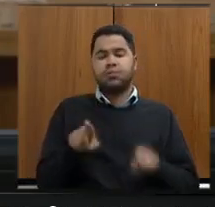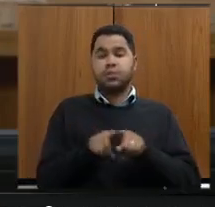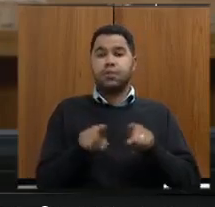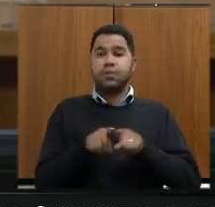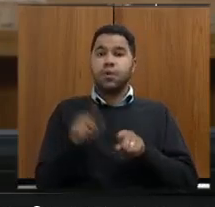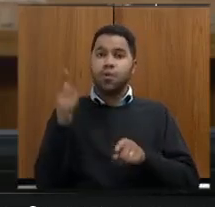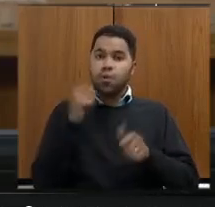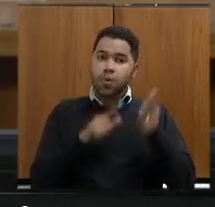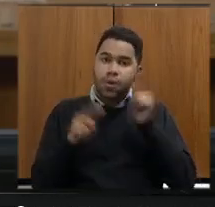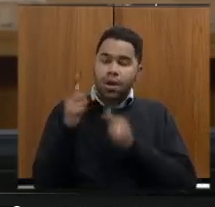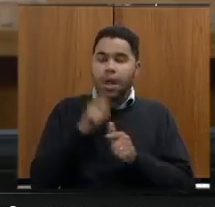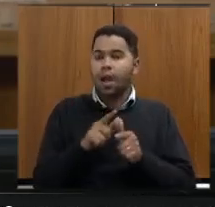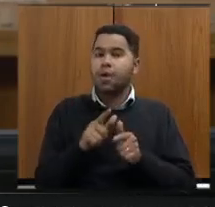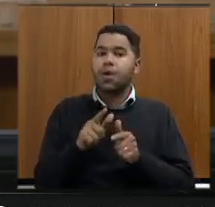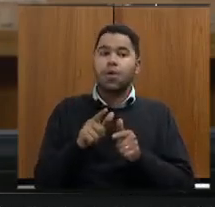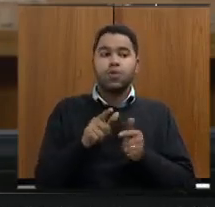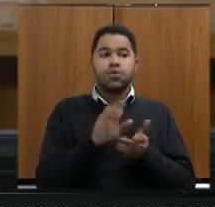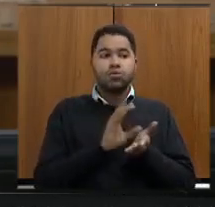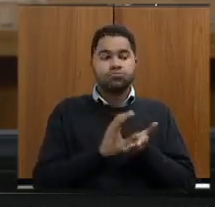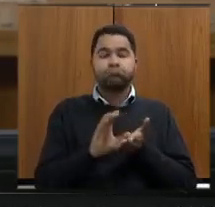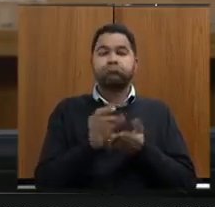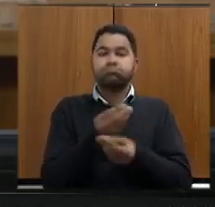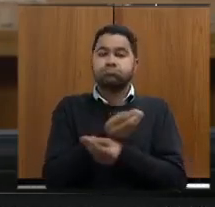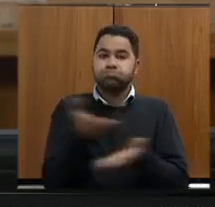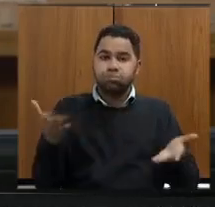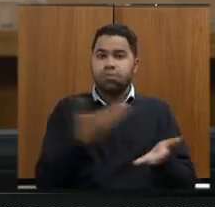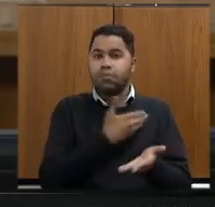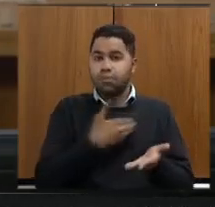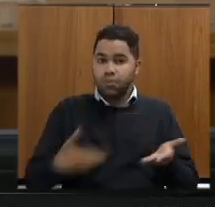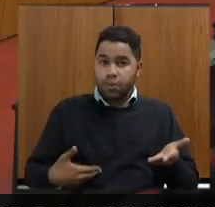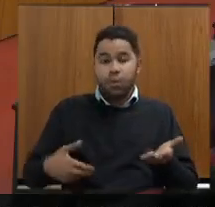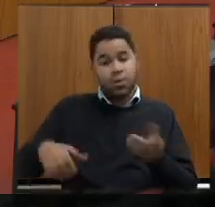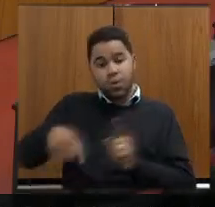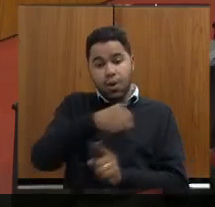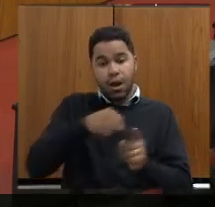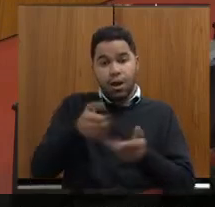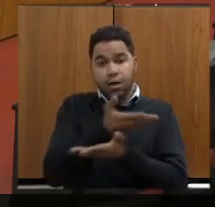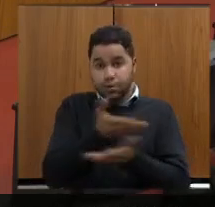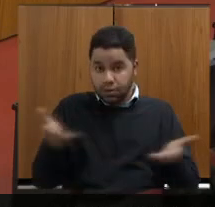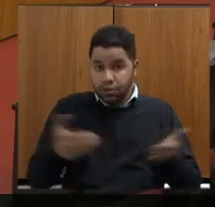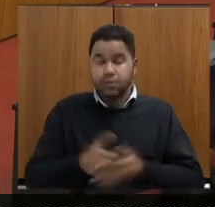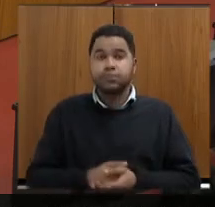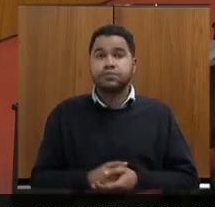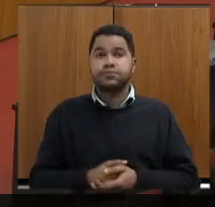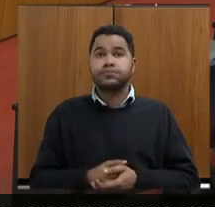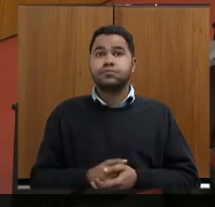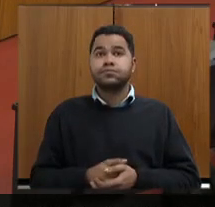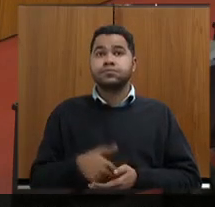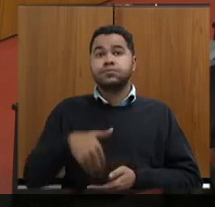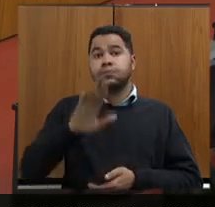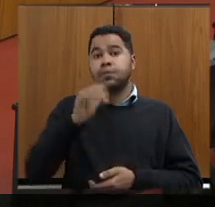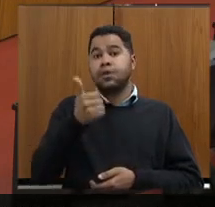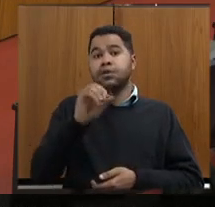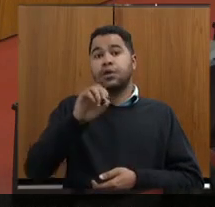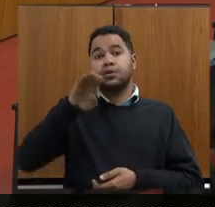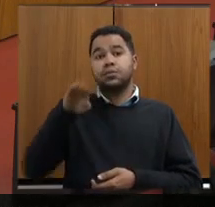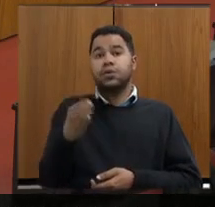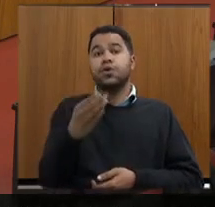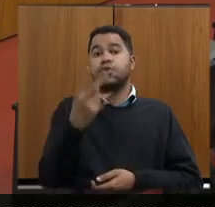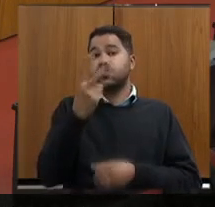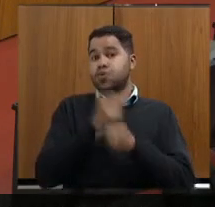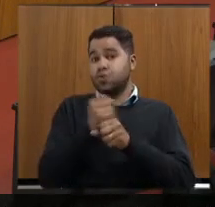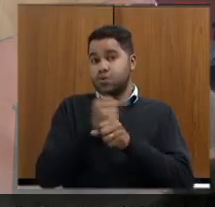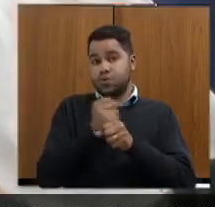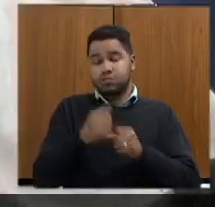um ganho para recursos para a prestação de serviços públicos a sociedade de mais de 10 bilhões de reais em